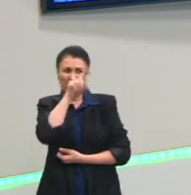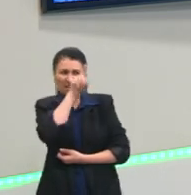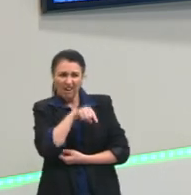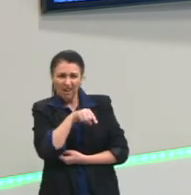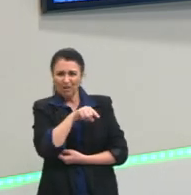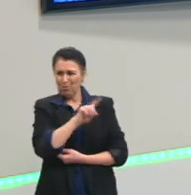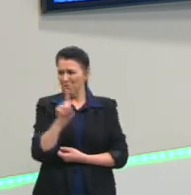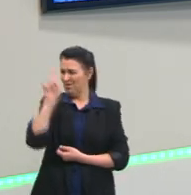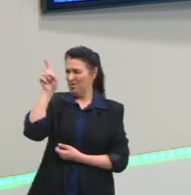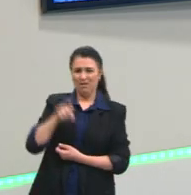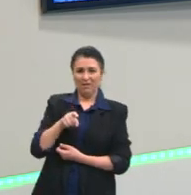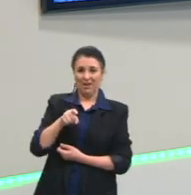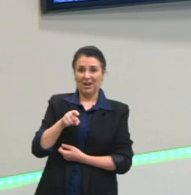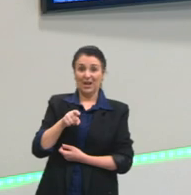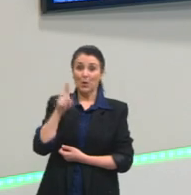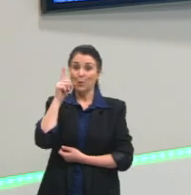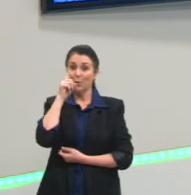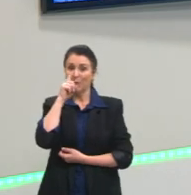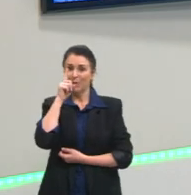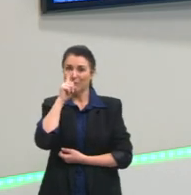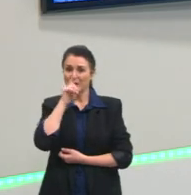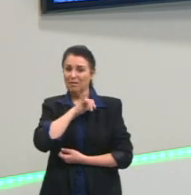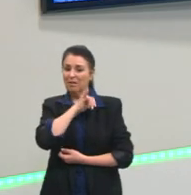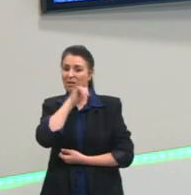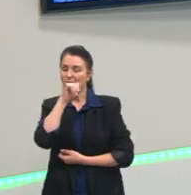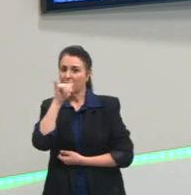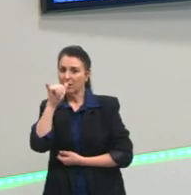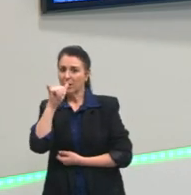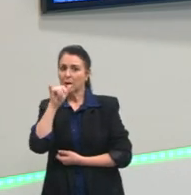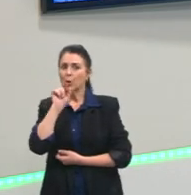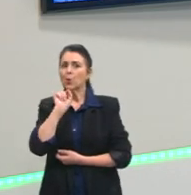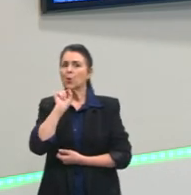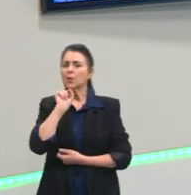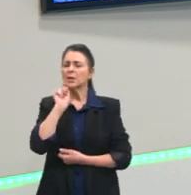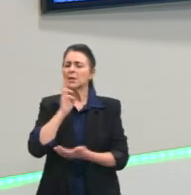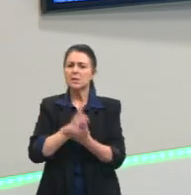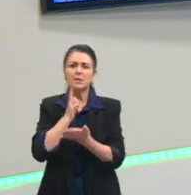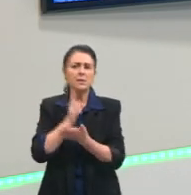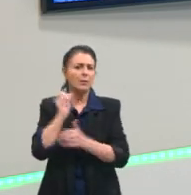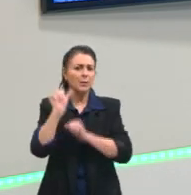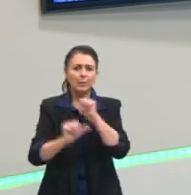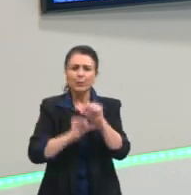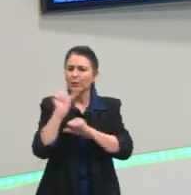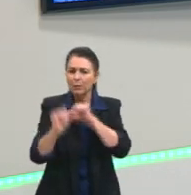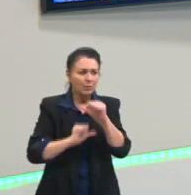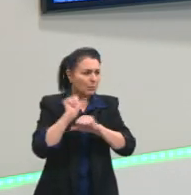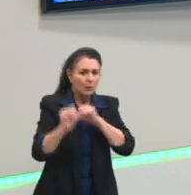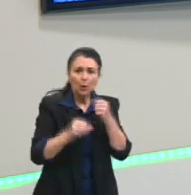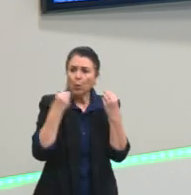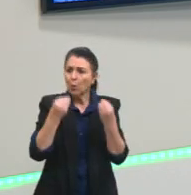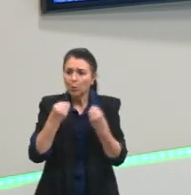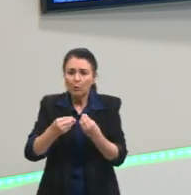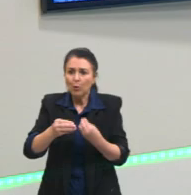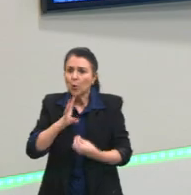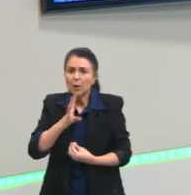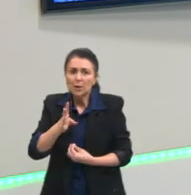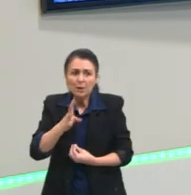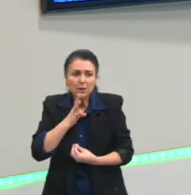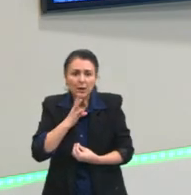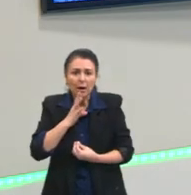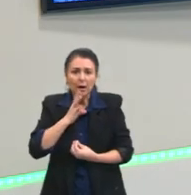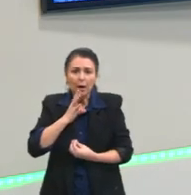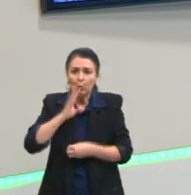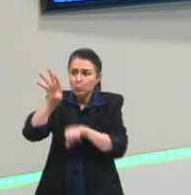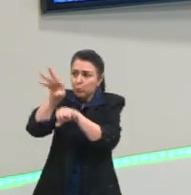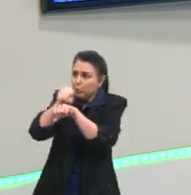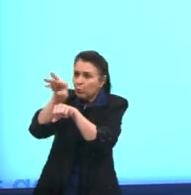né aí o par - vai dizer que o que está sempre mudança eu não consigo conhecer o que está sempre mudança né que